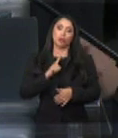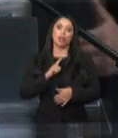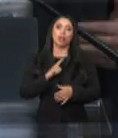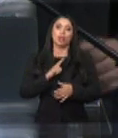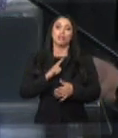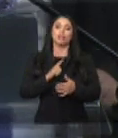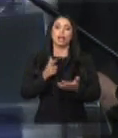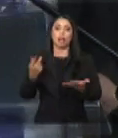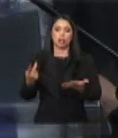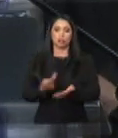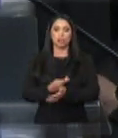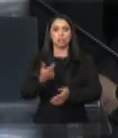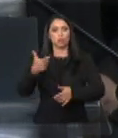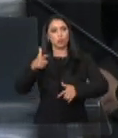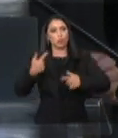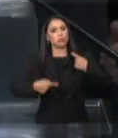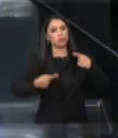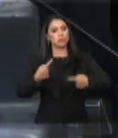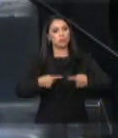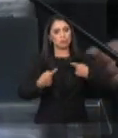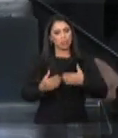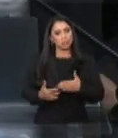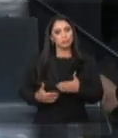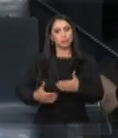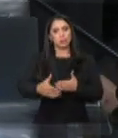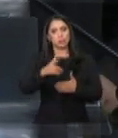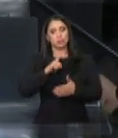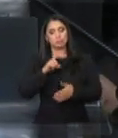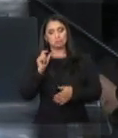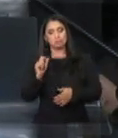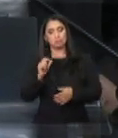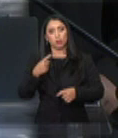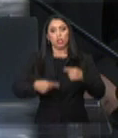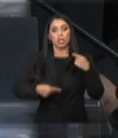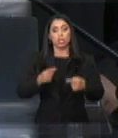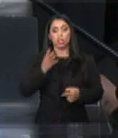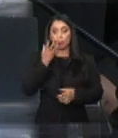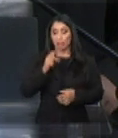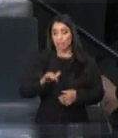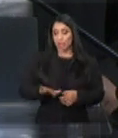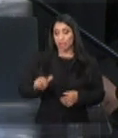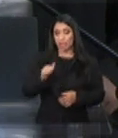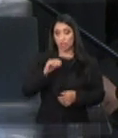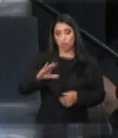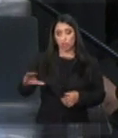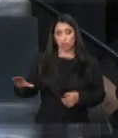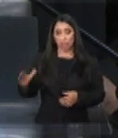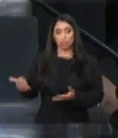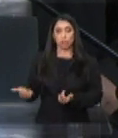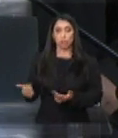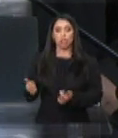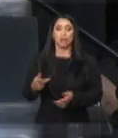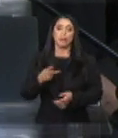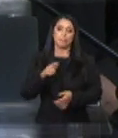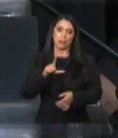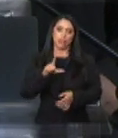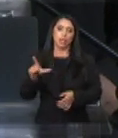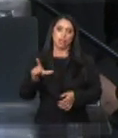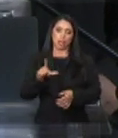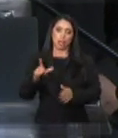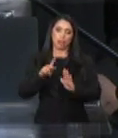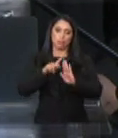com muitos debates em andamento política Municipal para Criança e Adolescente em situação de rua temos um PL em trelimitação